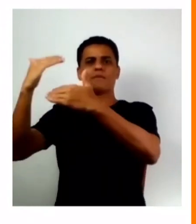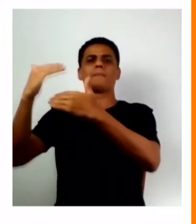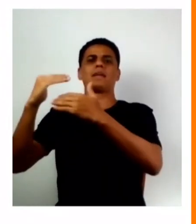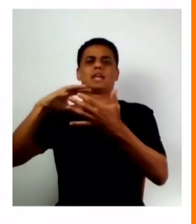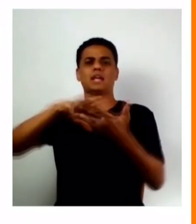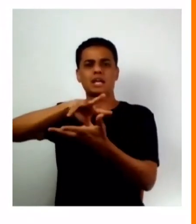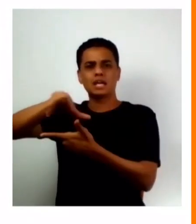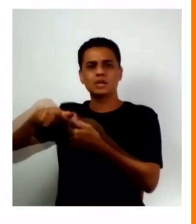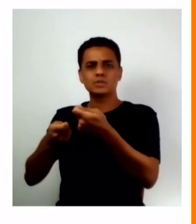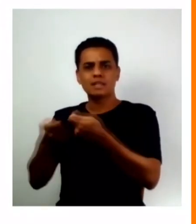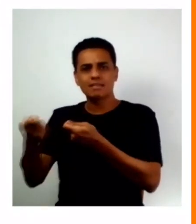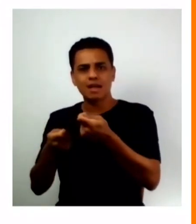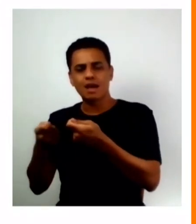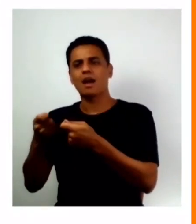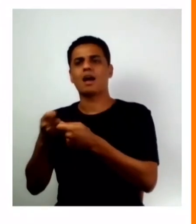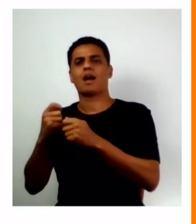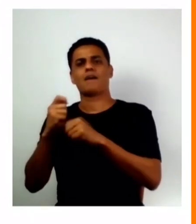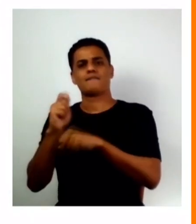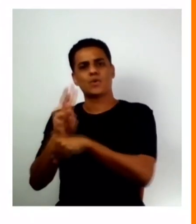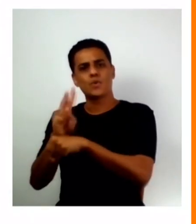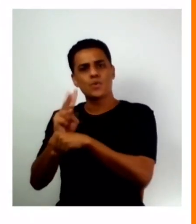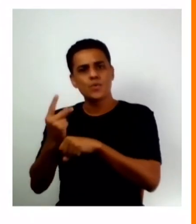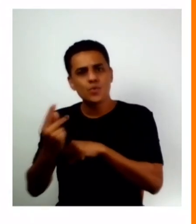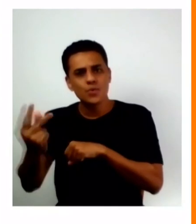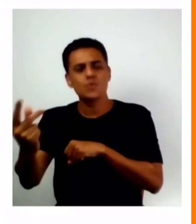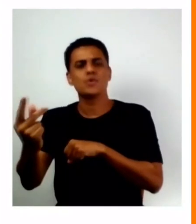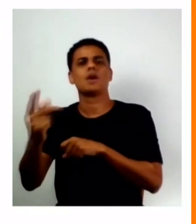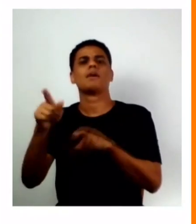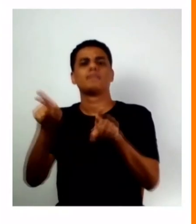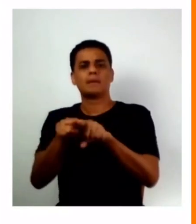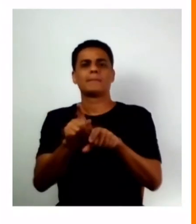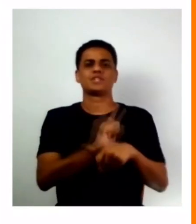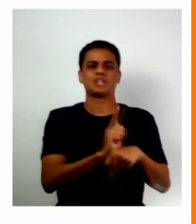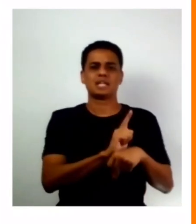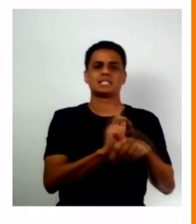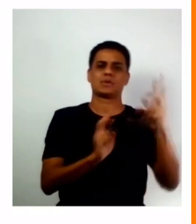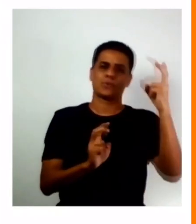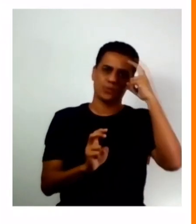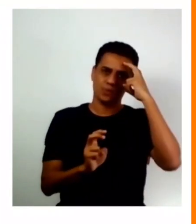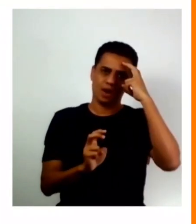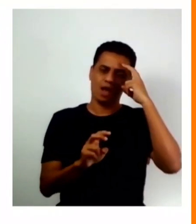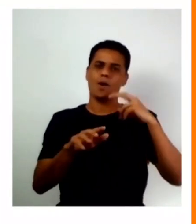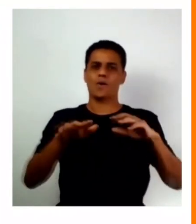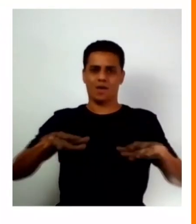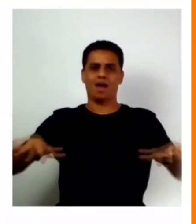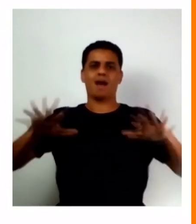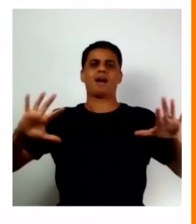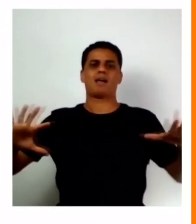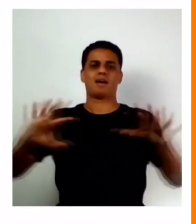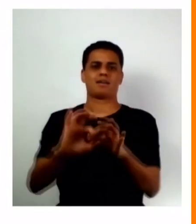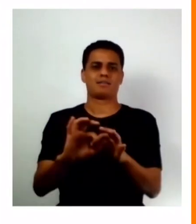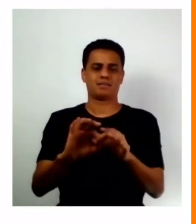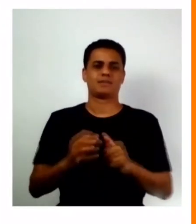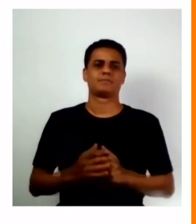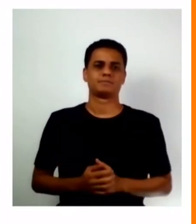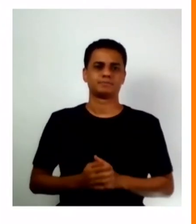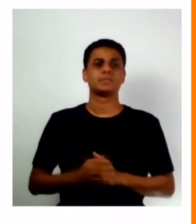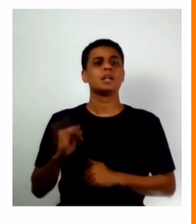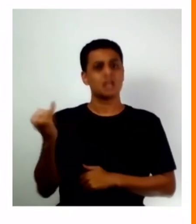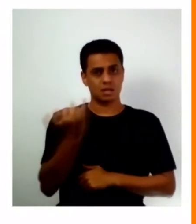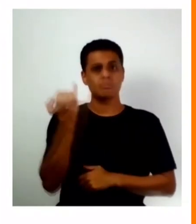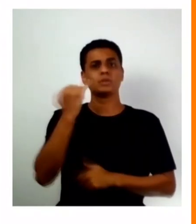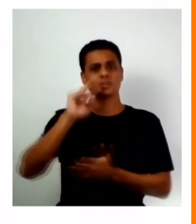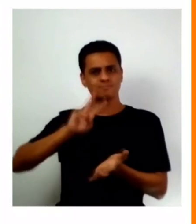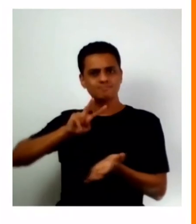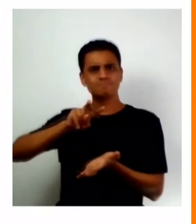e gestão cultural, que eu acho que é o campo. E aqui falta posicionar-se e estar atentos